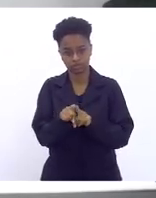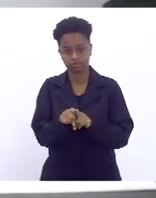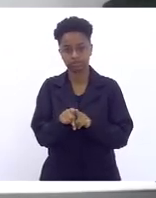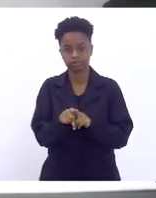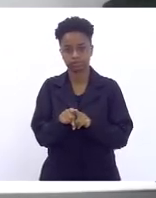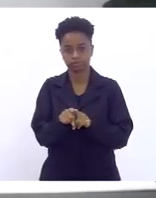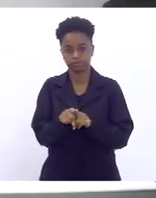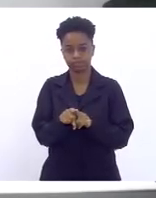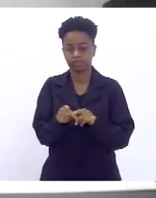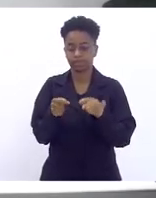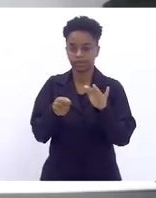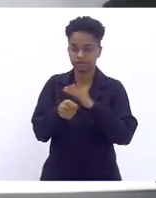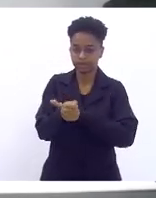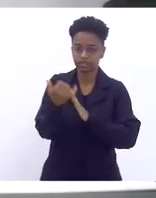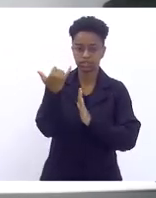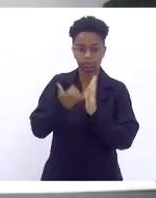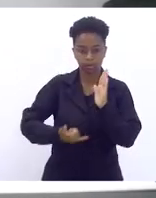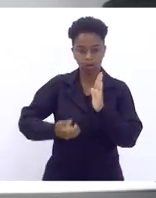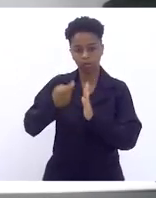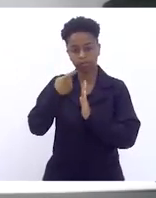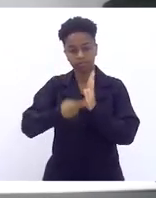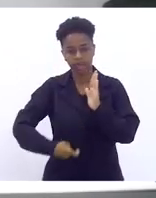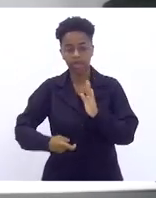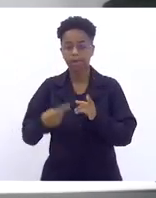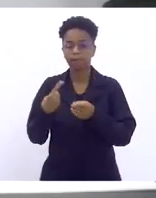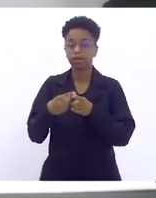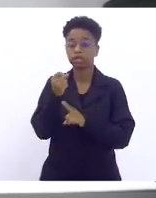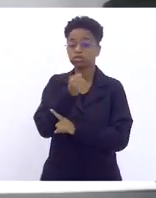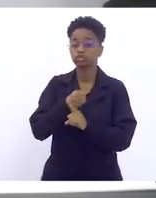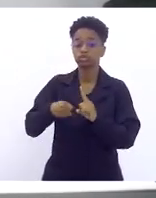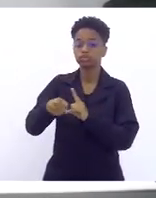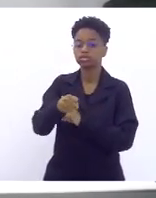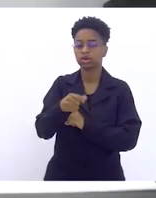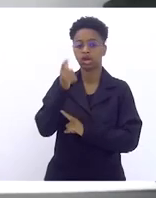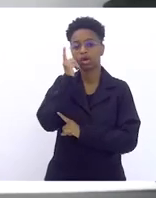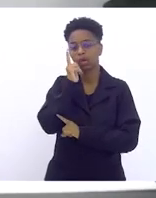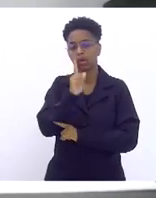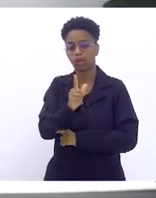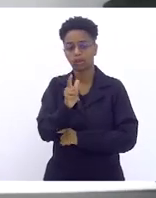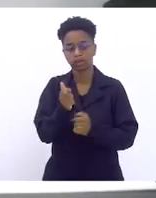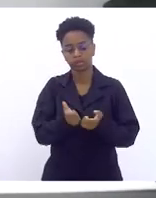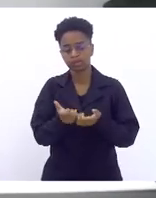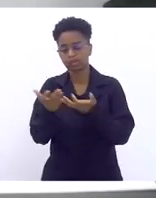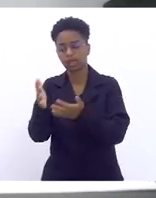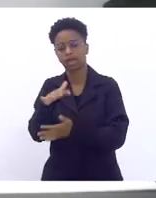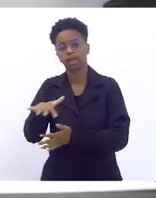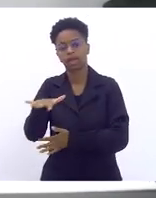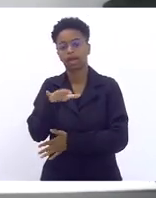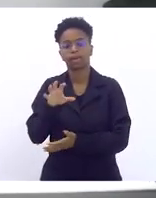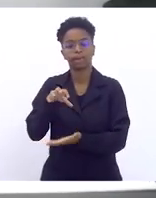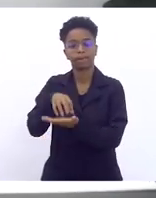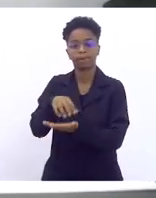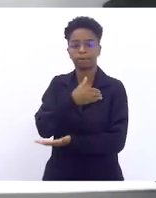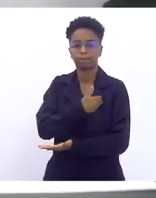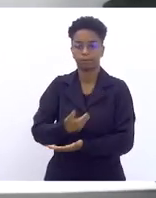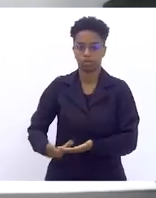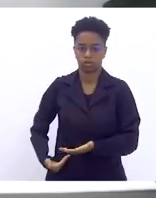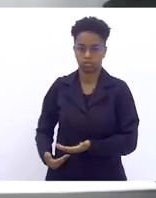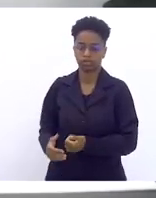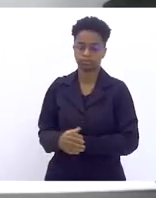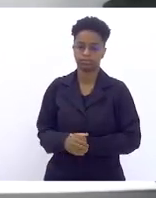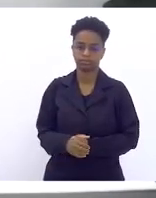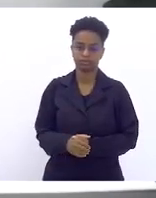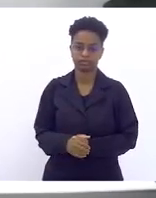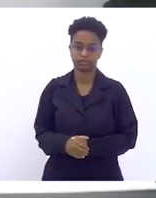os impostos as taxas né O que a sociedade dá para o setor público e benefício dela mesmo e